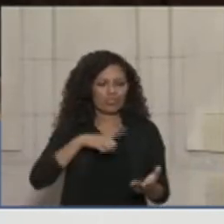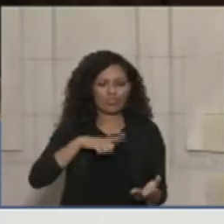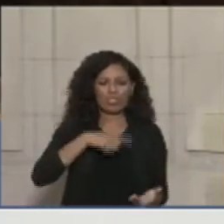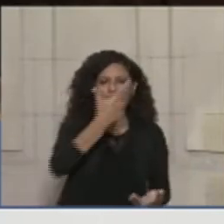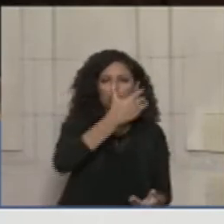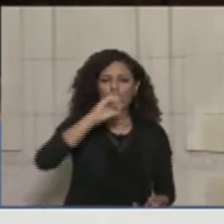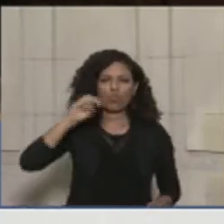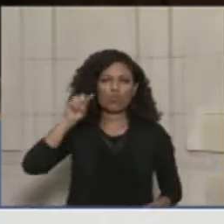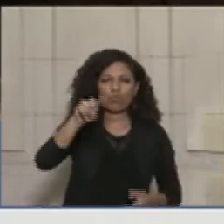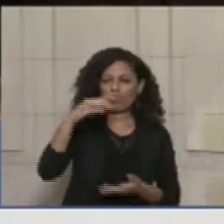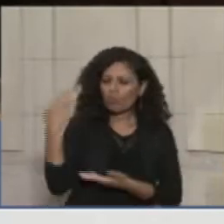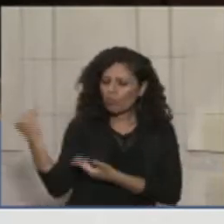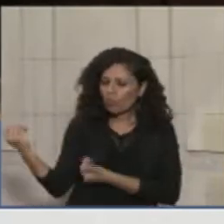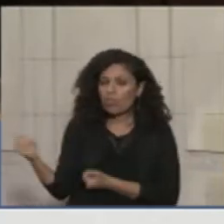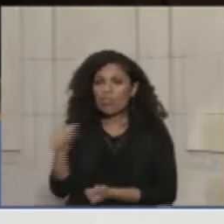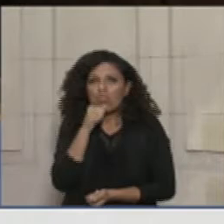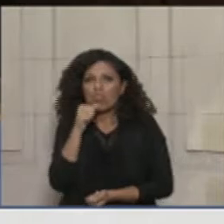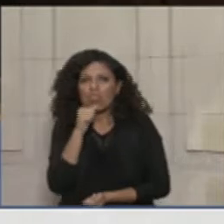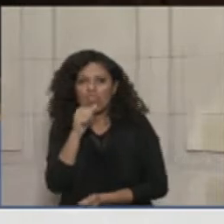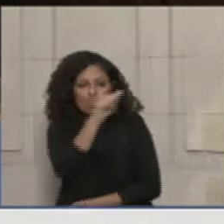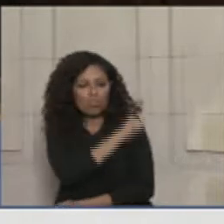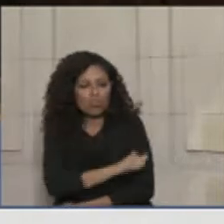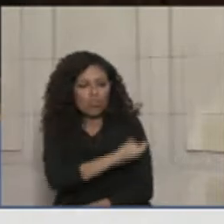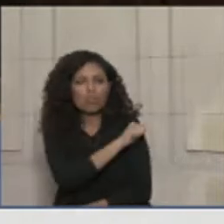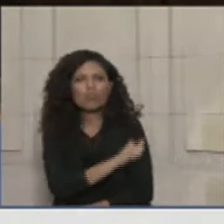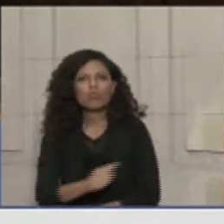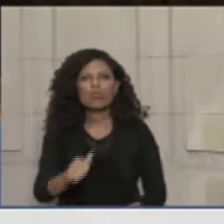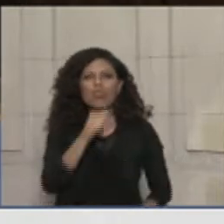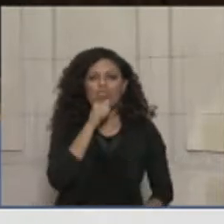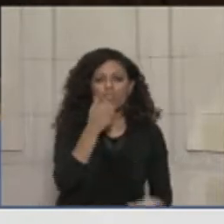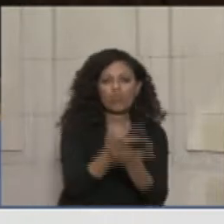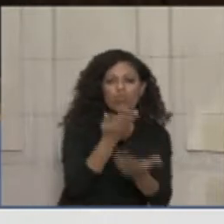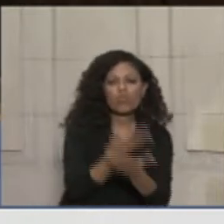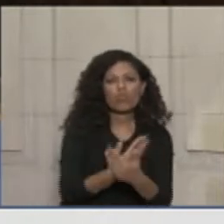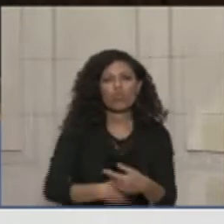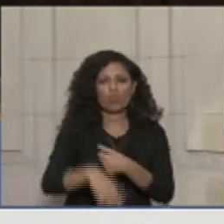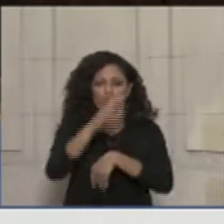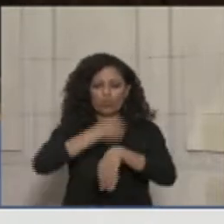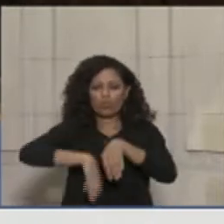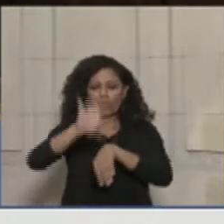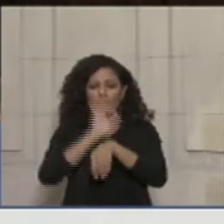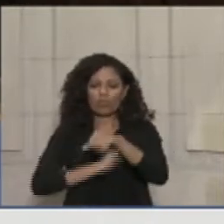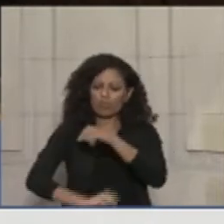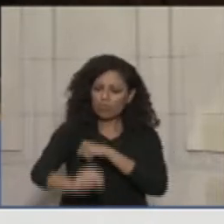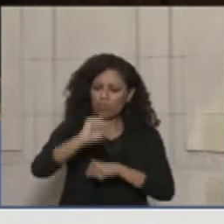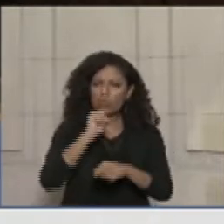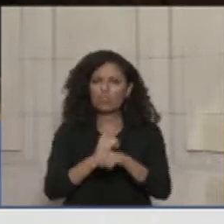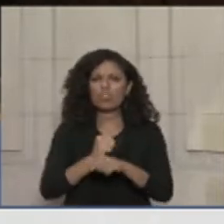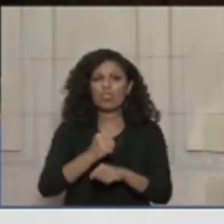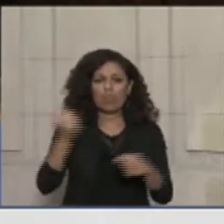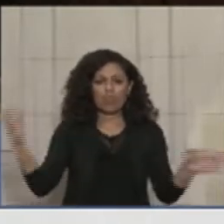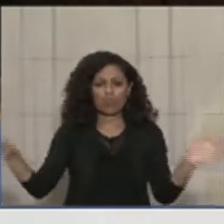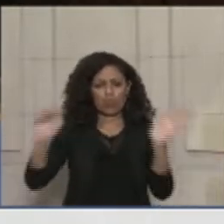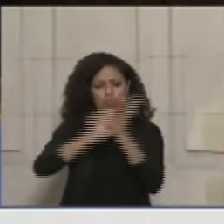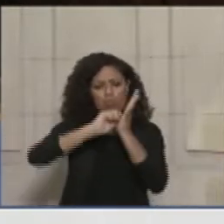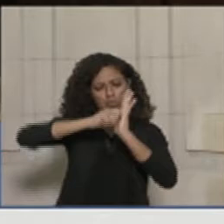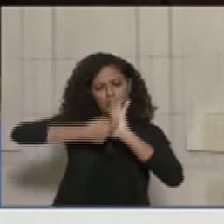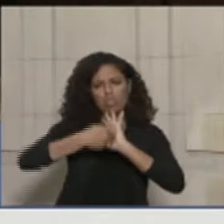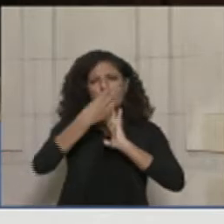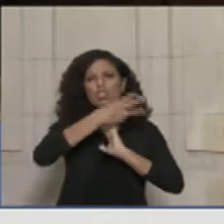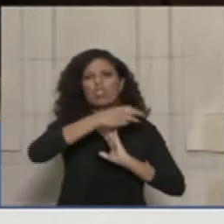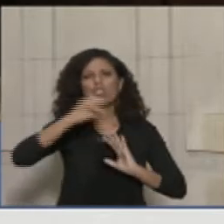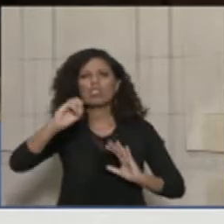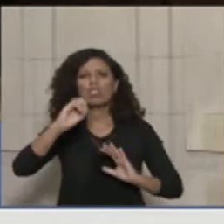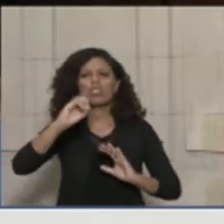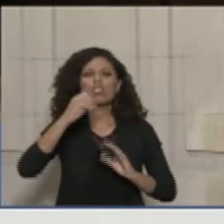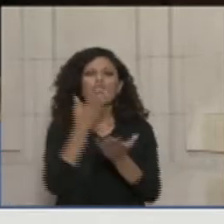mil jovens sem vagas em escolas, num estado que nos últimos anos fechou 300 escolas, e a solução